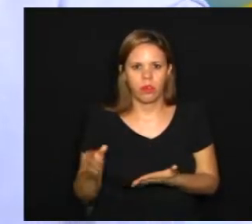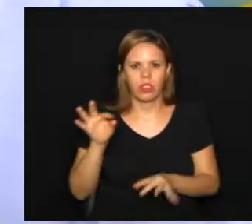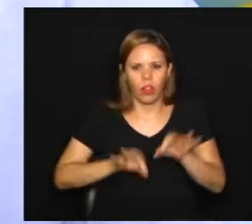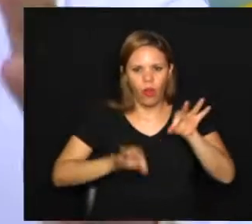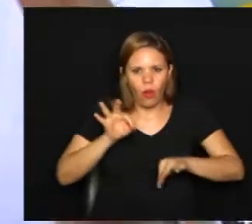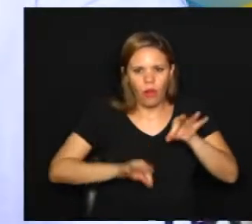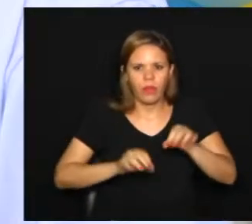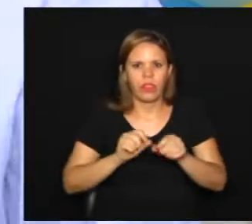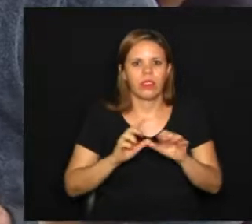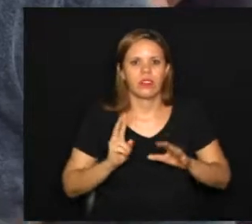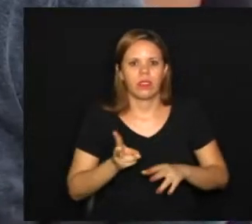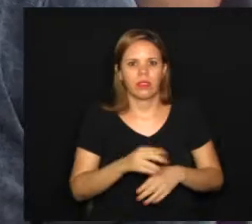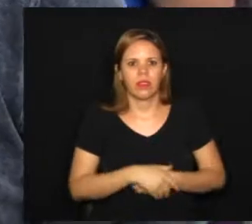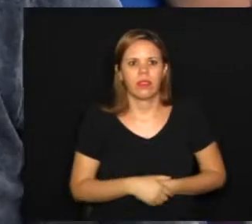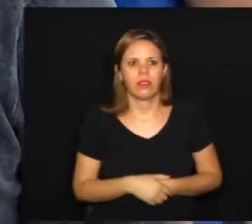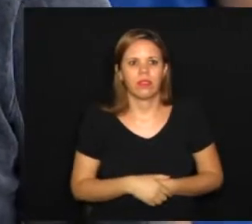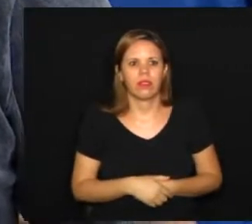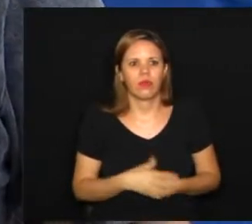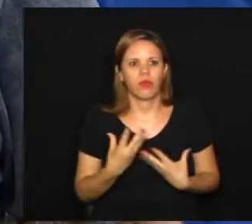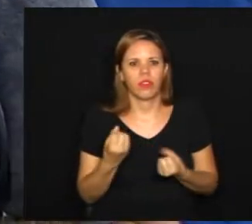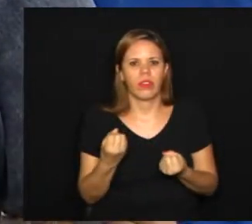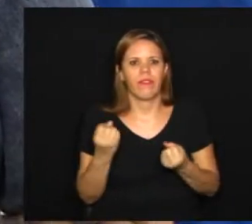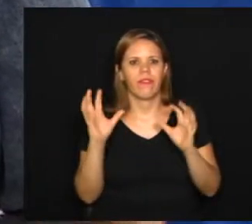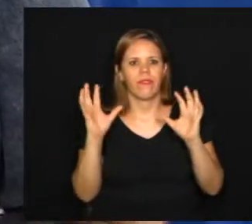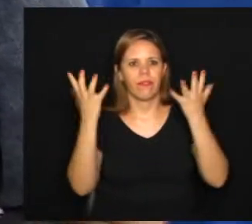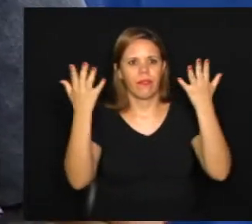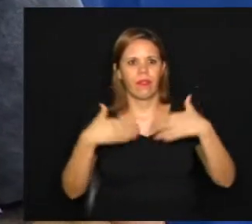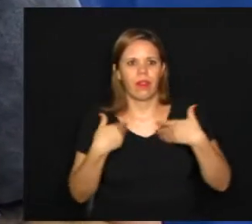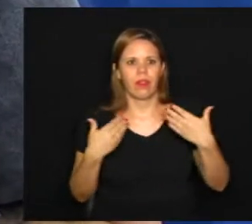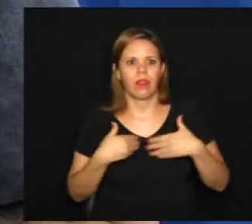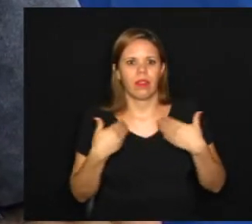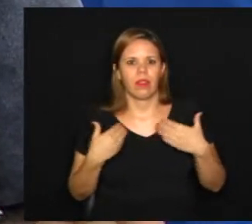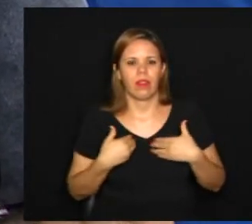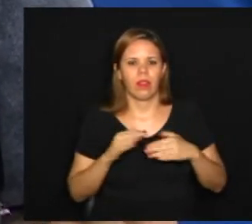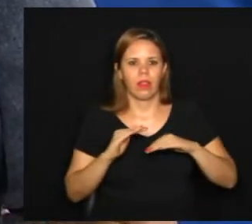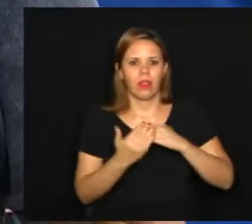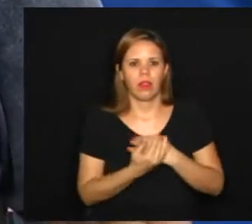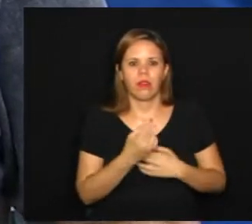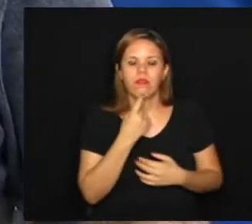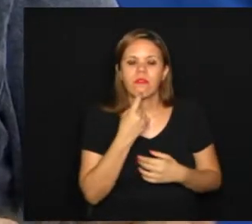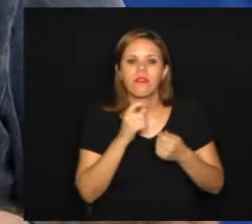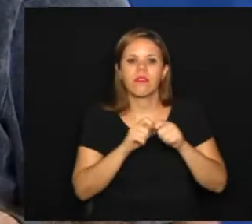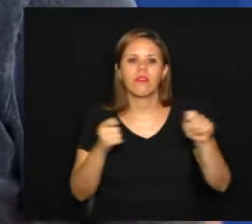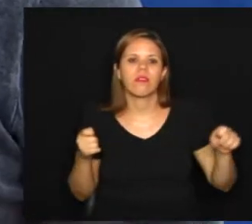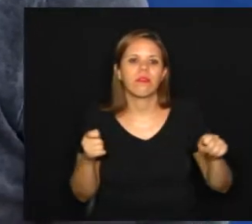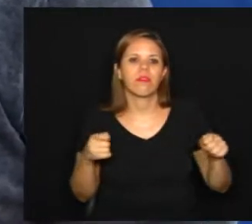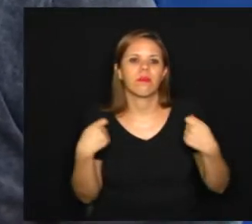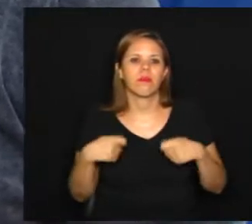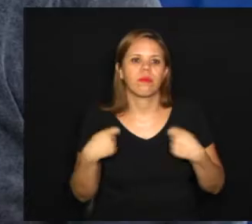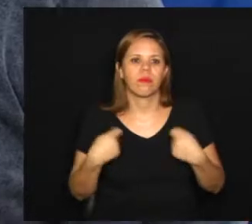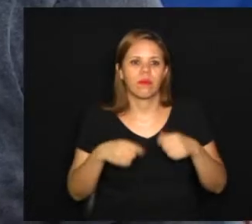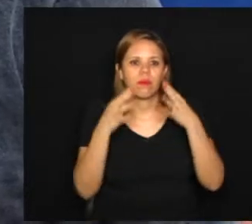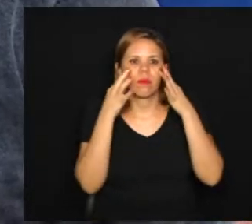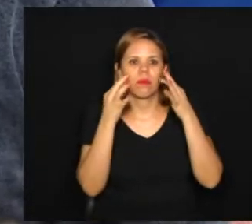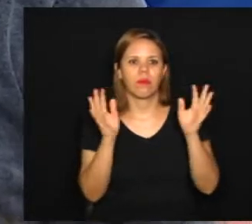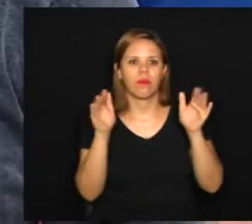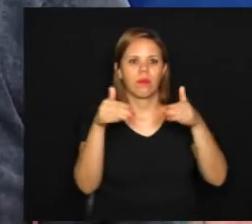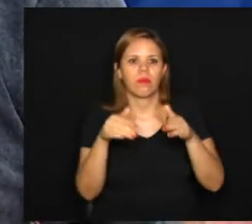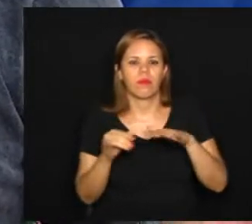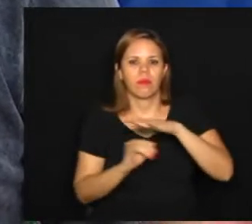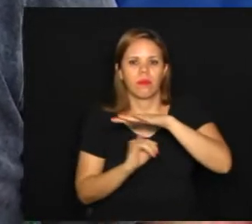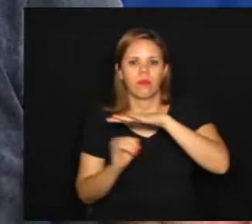aí a todo vapor. Muita festa, muita alegria no Campina Grande, uma região que precisa ser olhada e que o